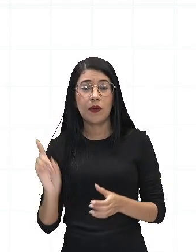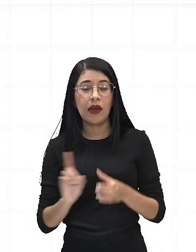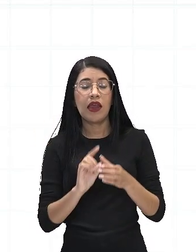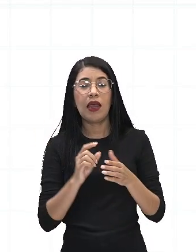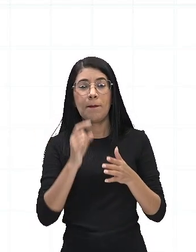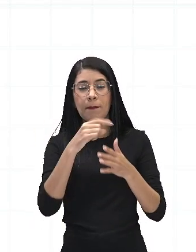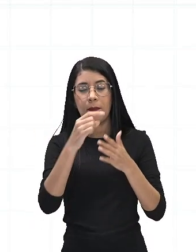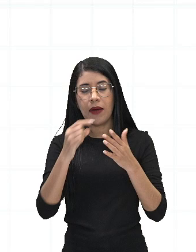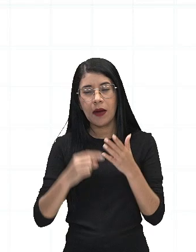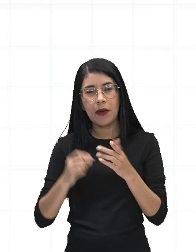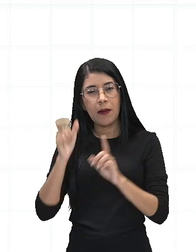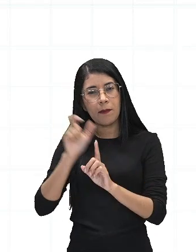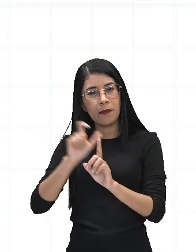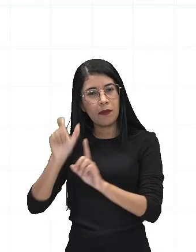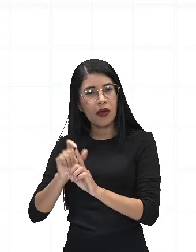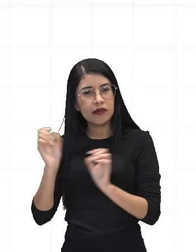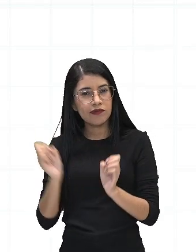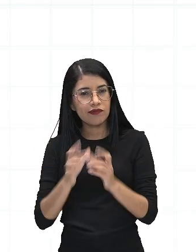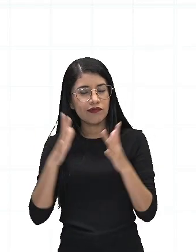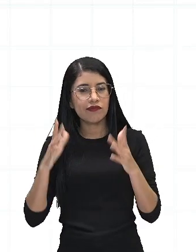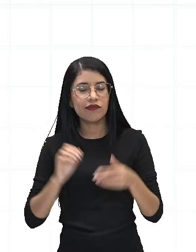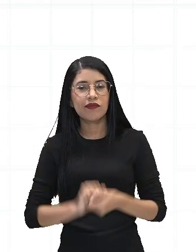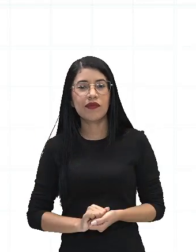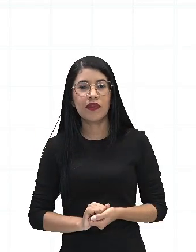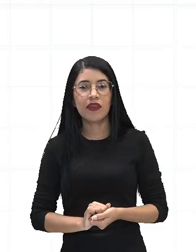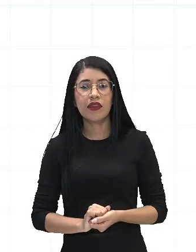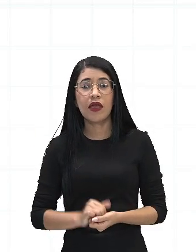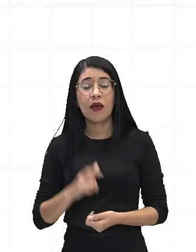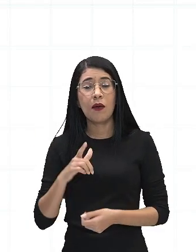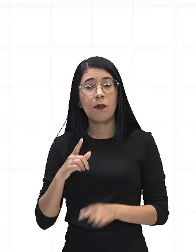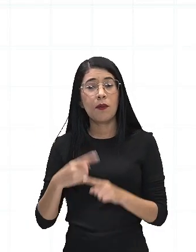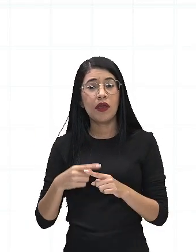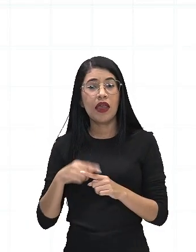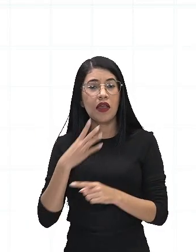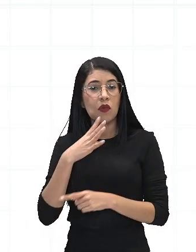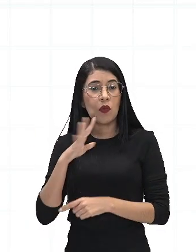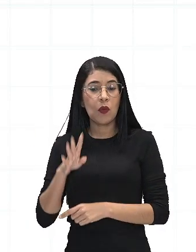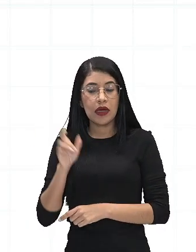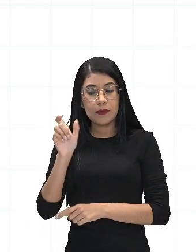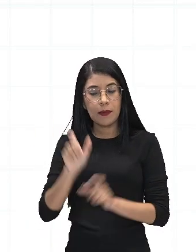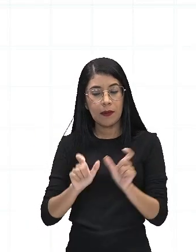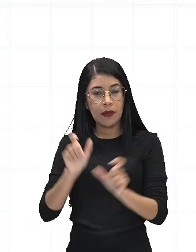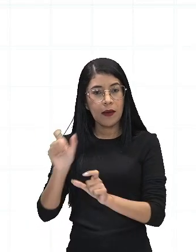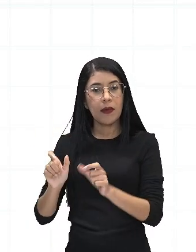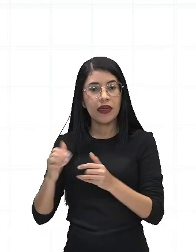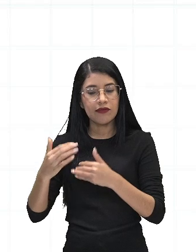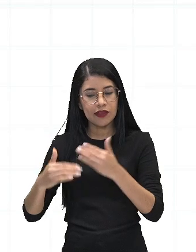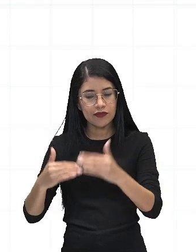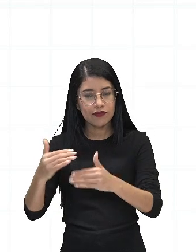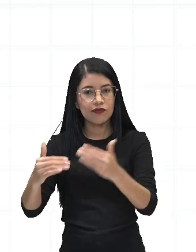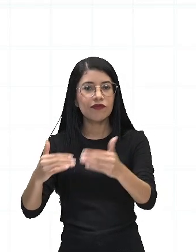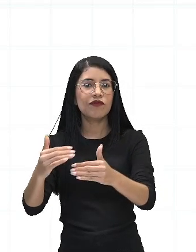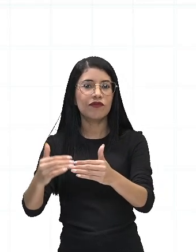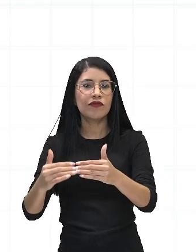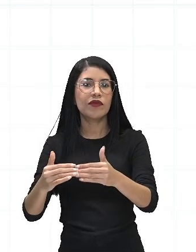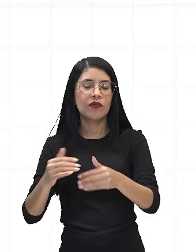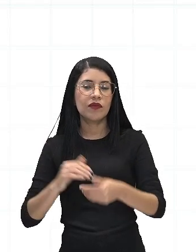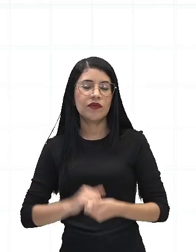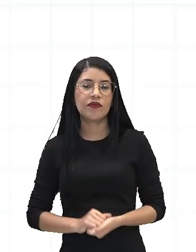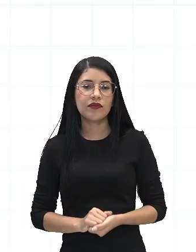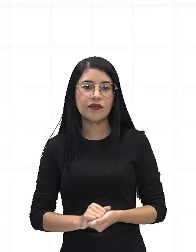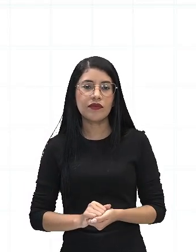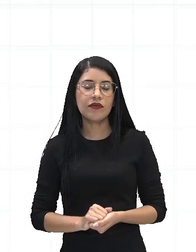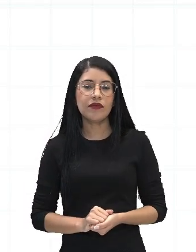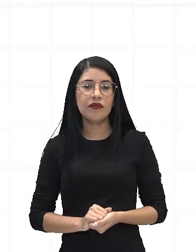mágicos. É no deslumbramento com o desconhecido que a trajetória de Eric brilha. Em